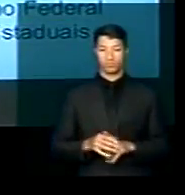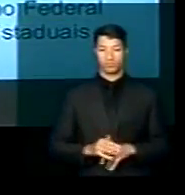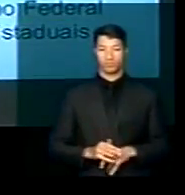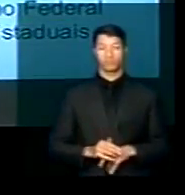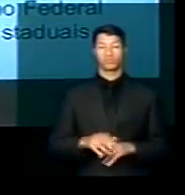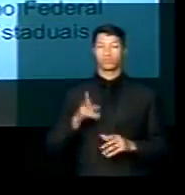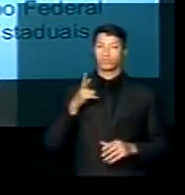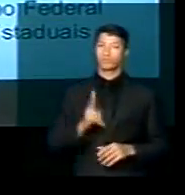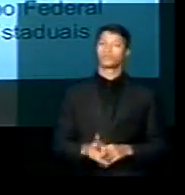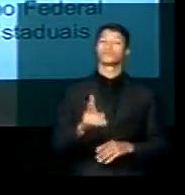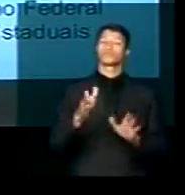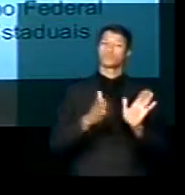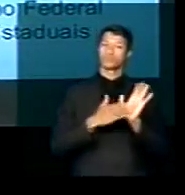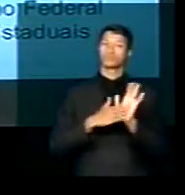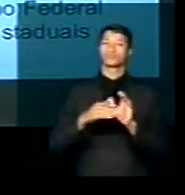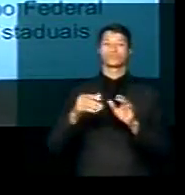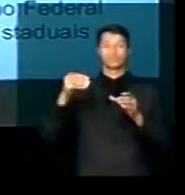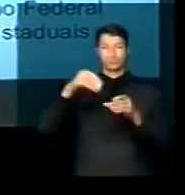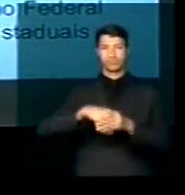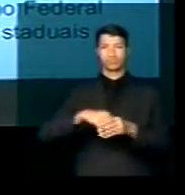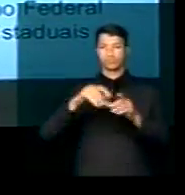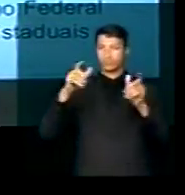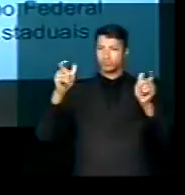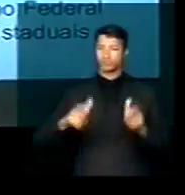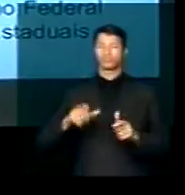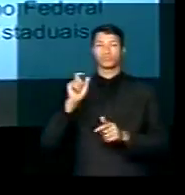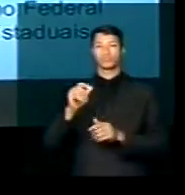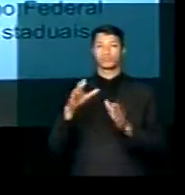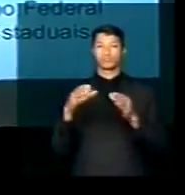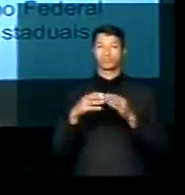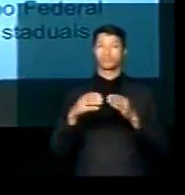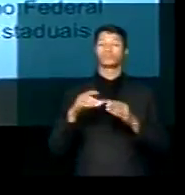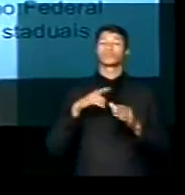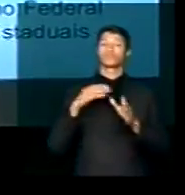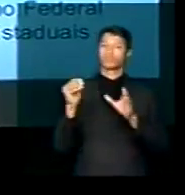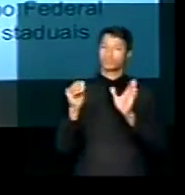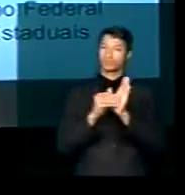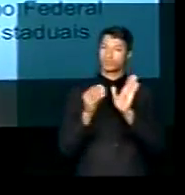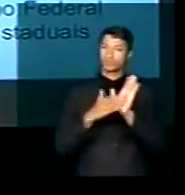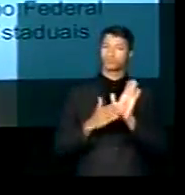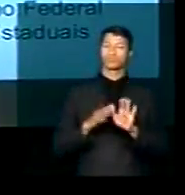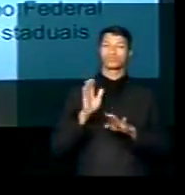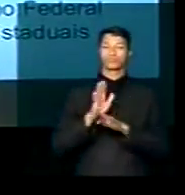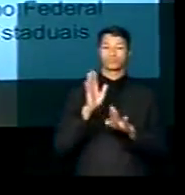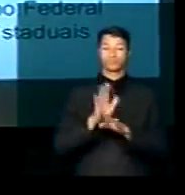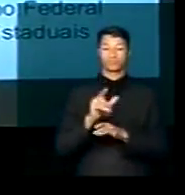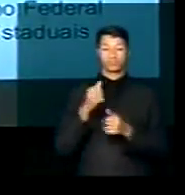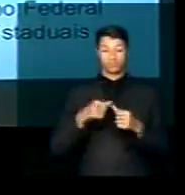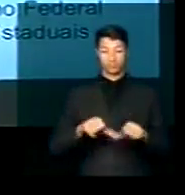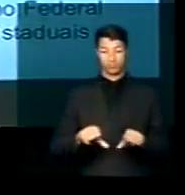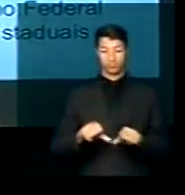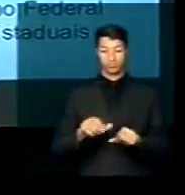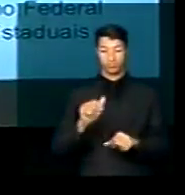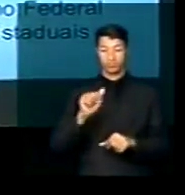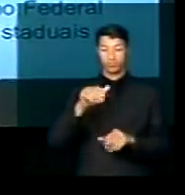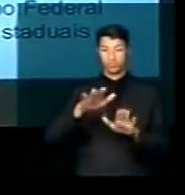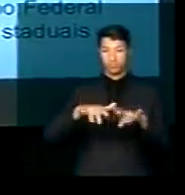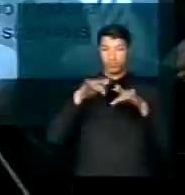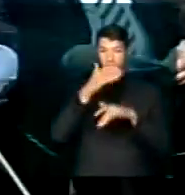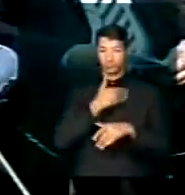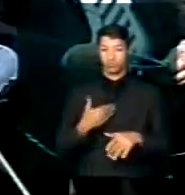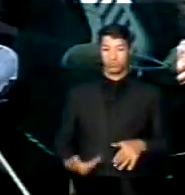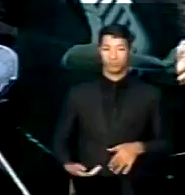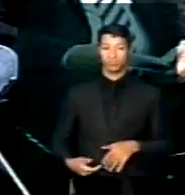e continuarão sendo tratados, e dentro dos ambientes que a comissão tem tratado essas contribuições estão as audiências